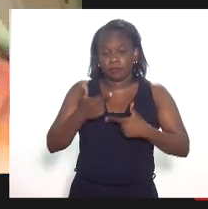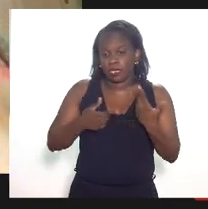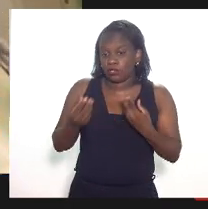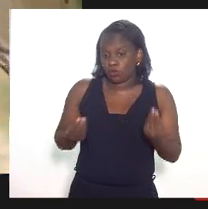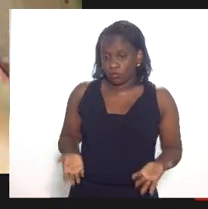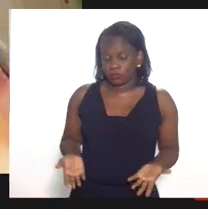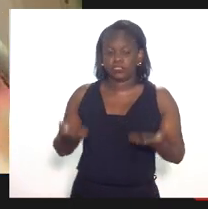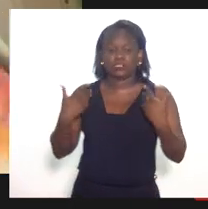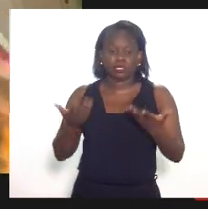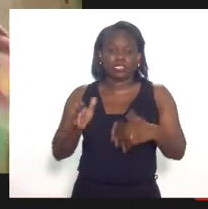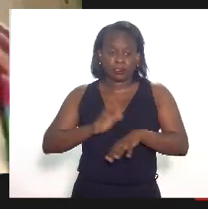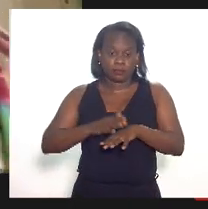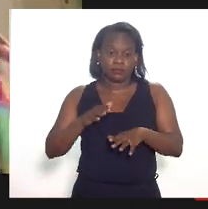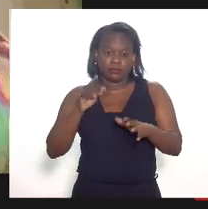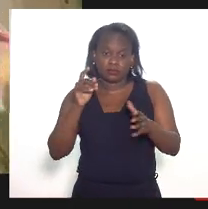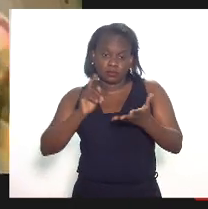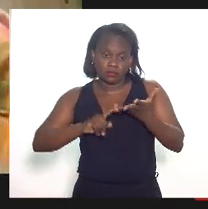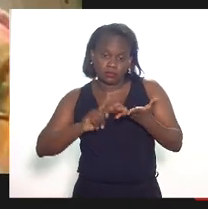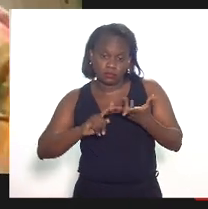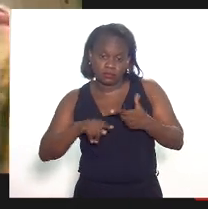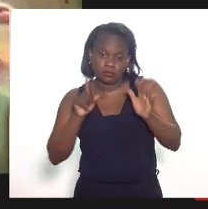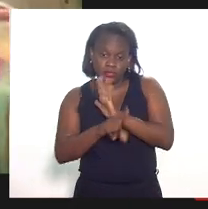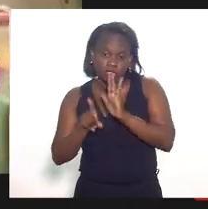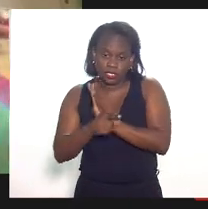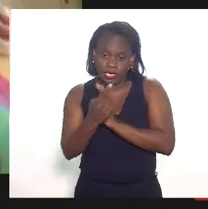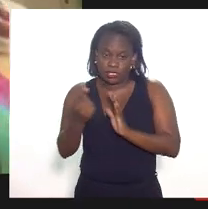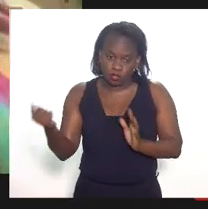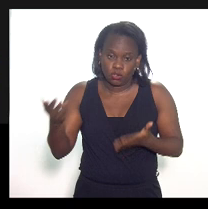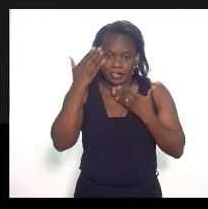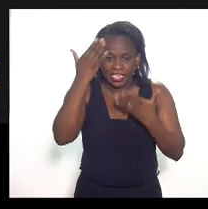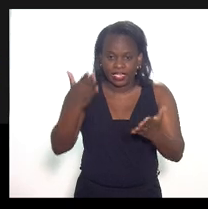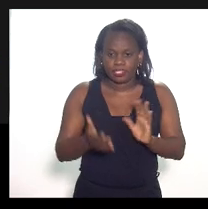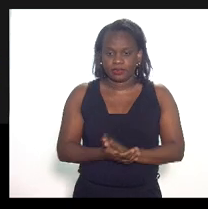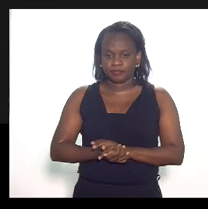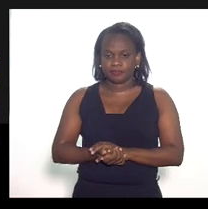eu queria... São essas três perguntas para cada um. Obrigada.